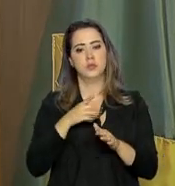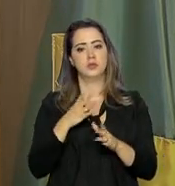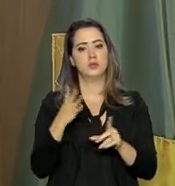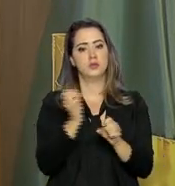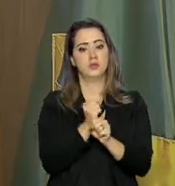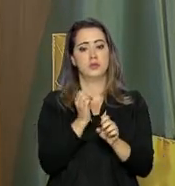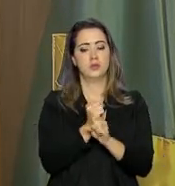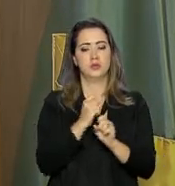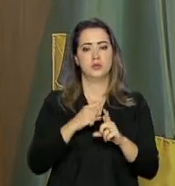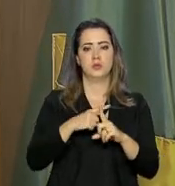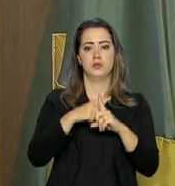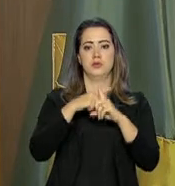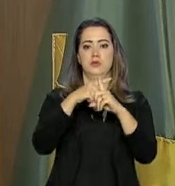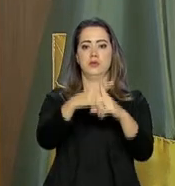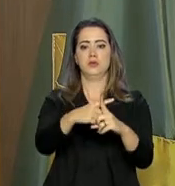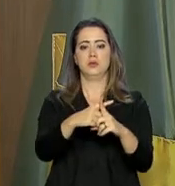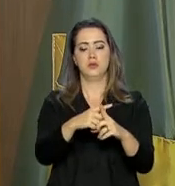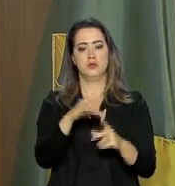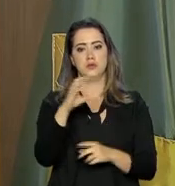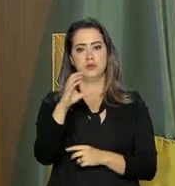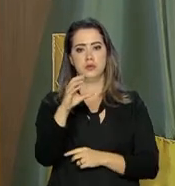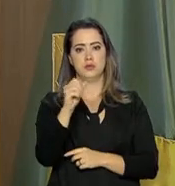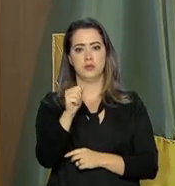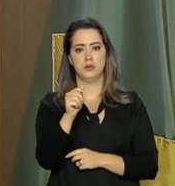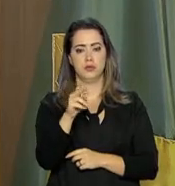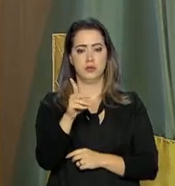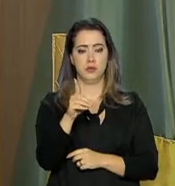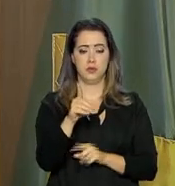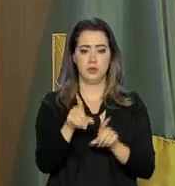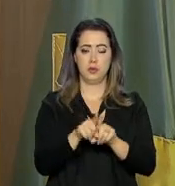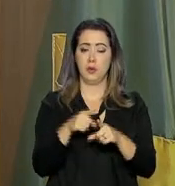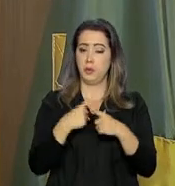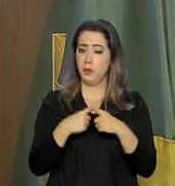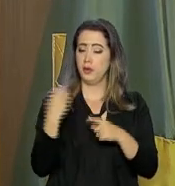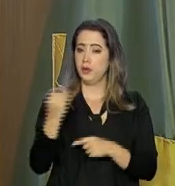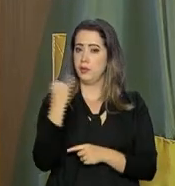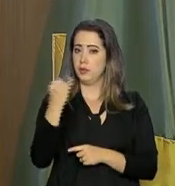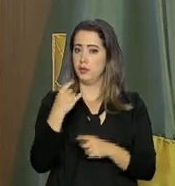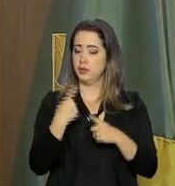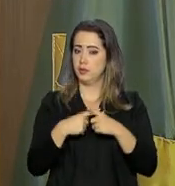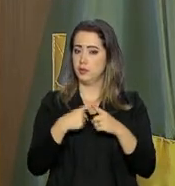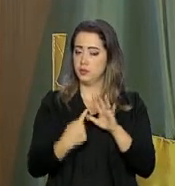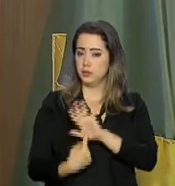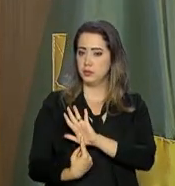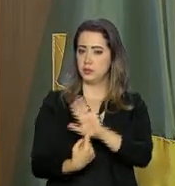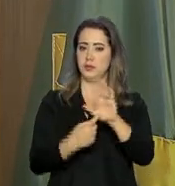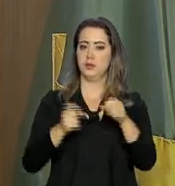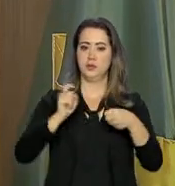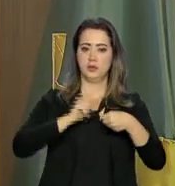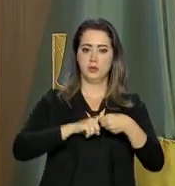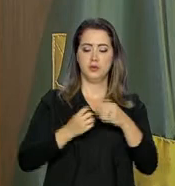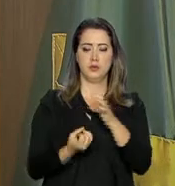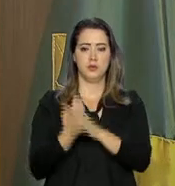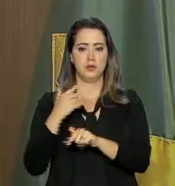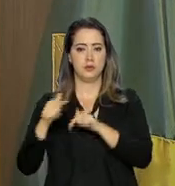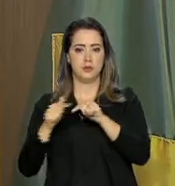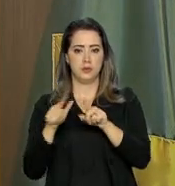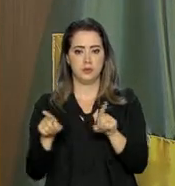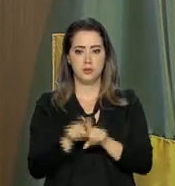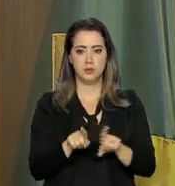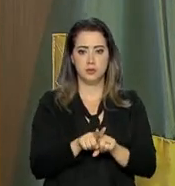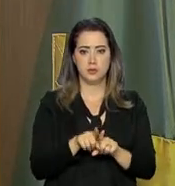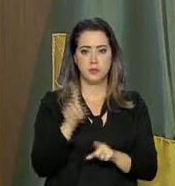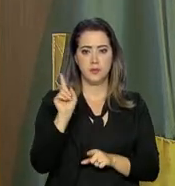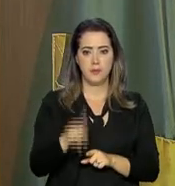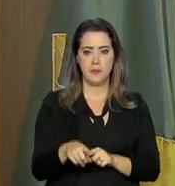saldo positivo no caged isso é importante porque demonstra não só a recuperação do emprego mas que também